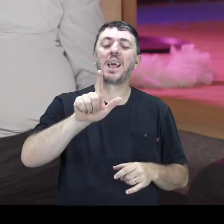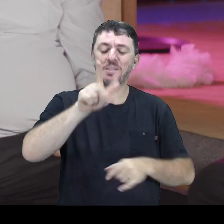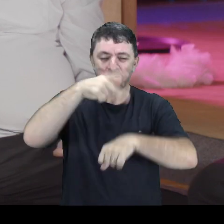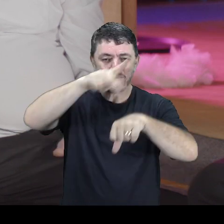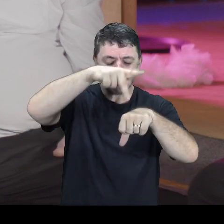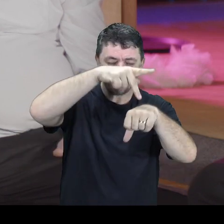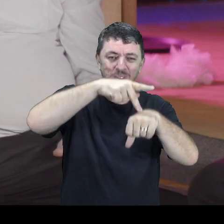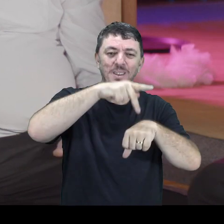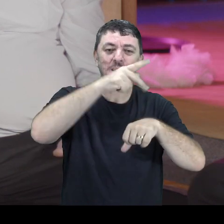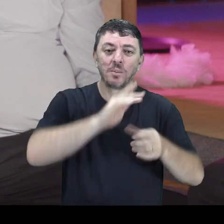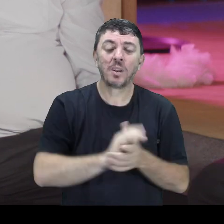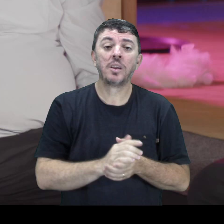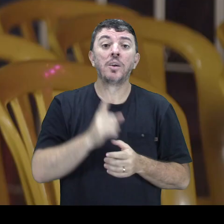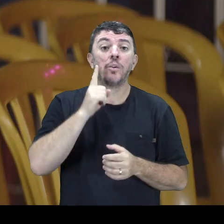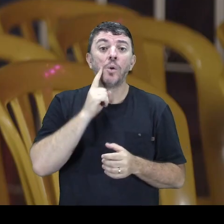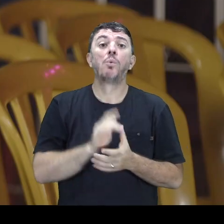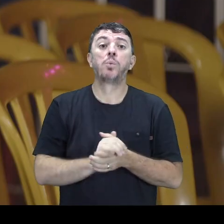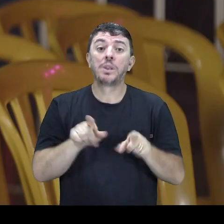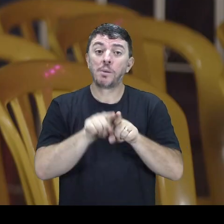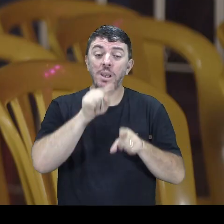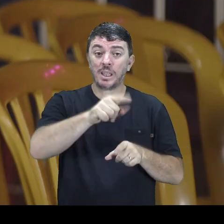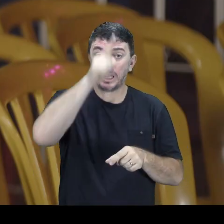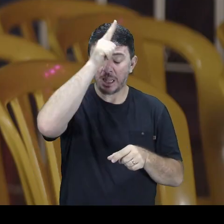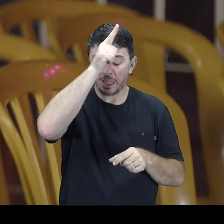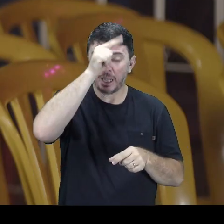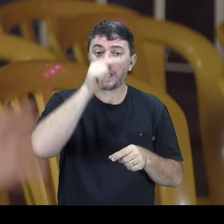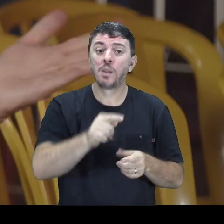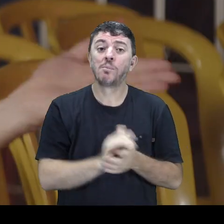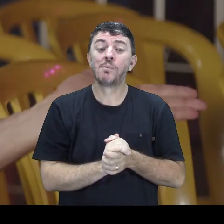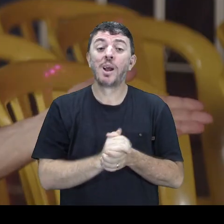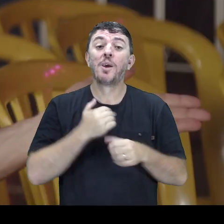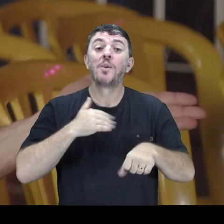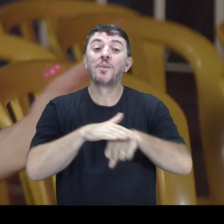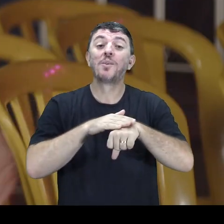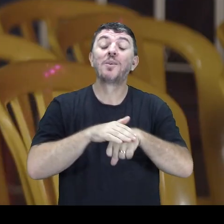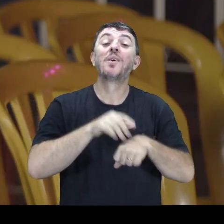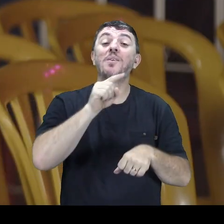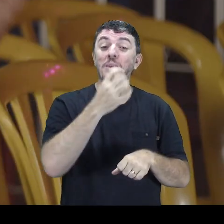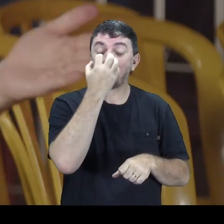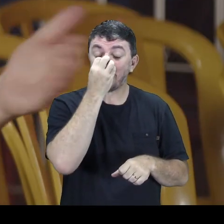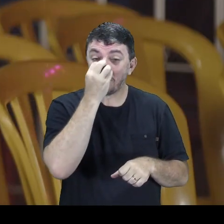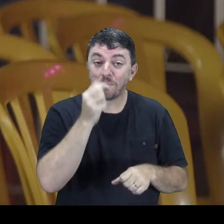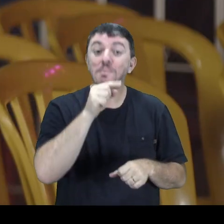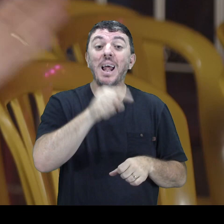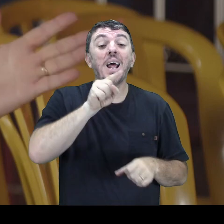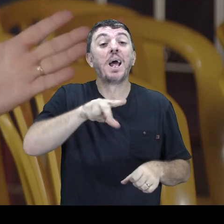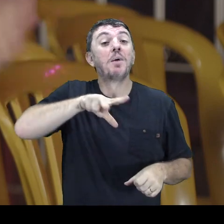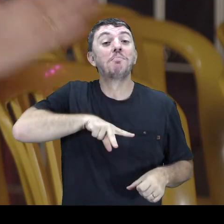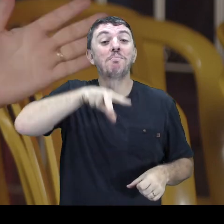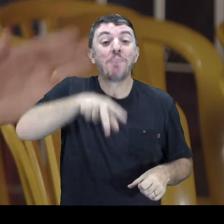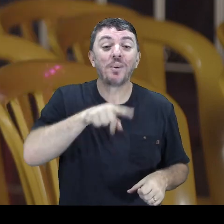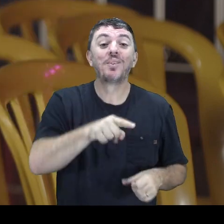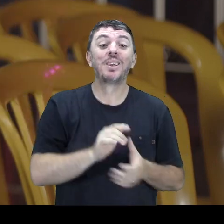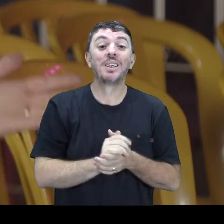também quando eu fui no Krone, na Alemanha, e consegui falar com um palhaço português, que óbvio que eu não ia falar alemão, mas o palhaço português falou, não,